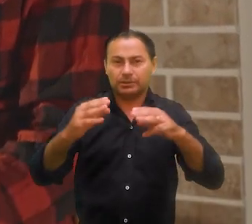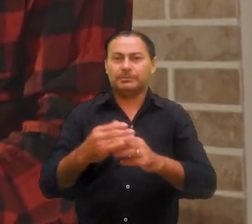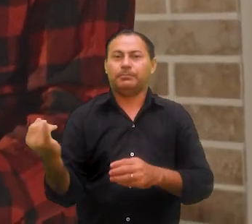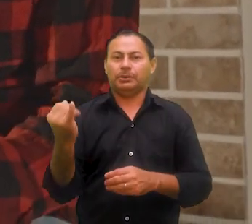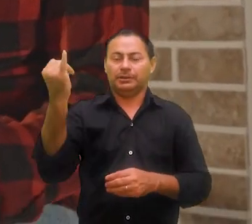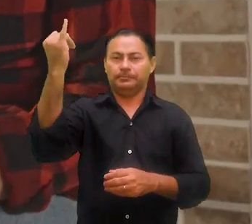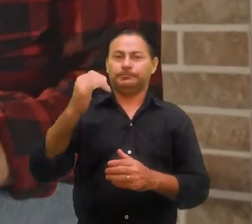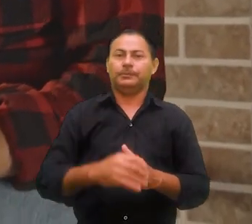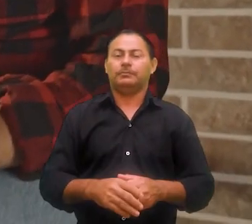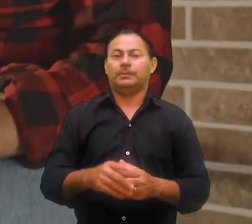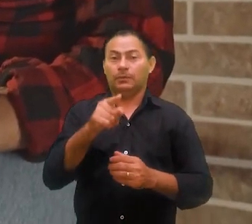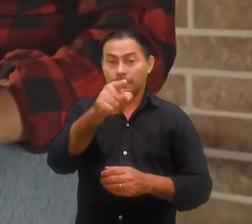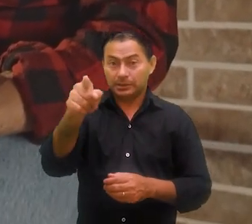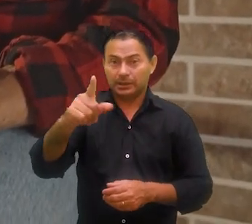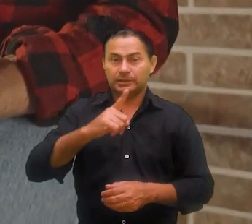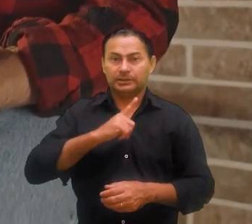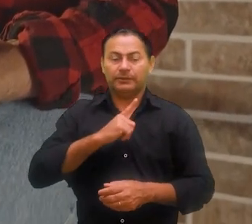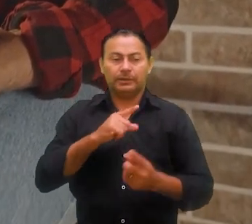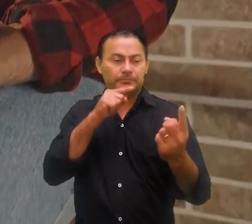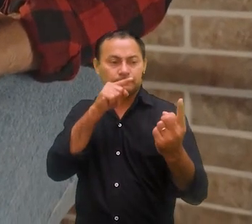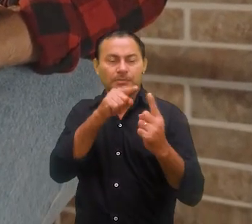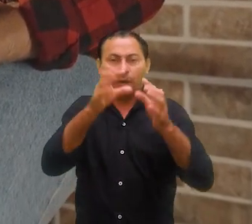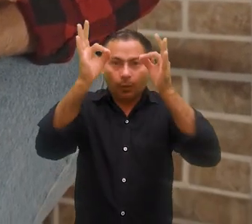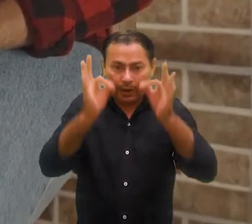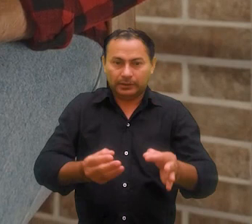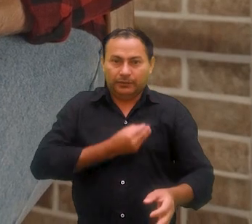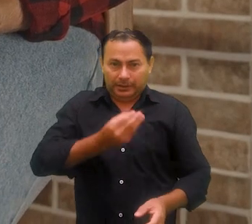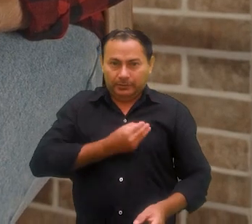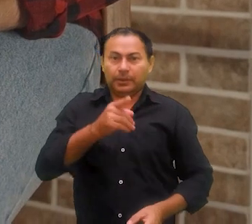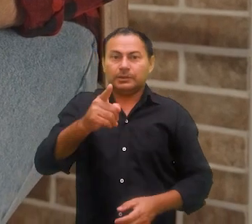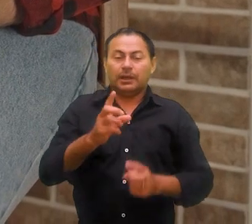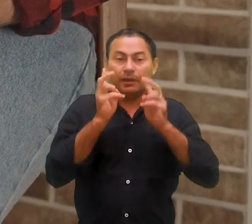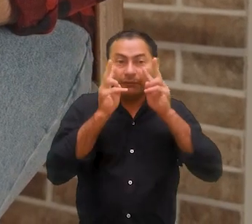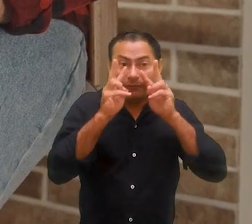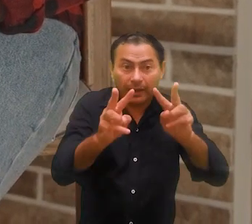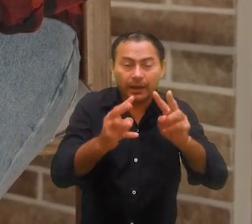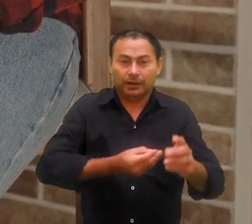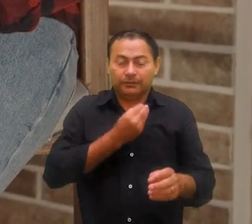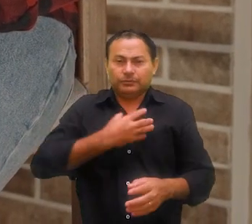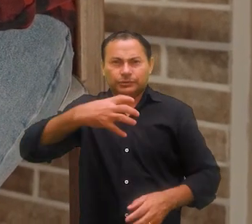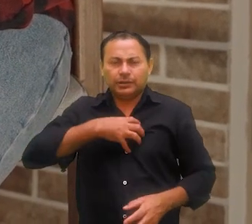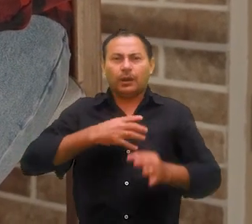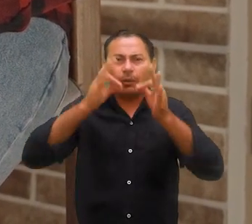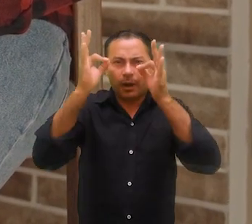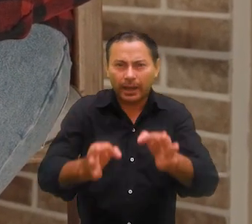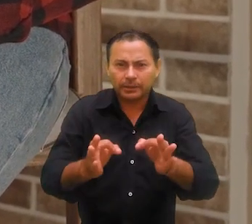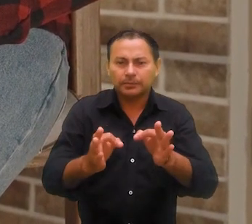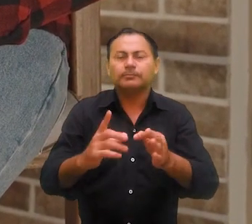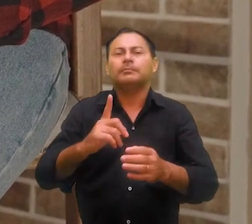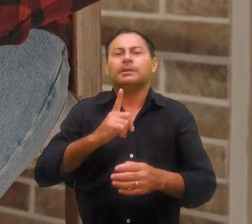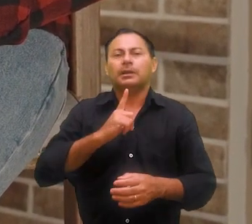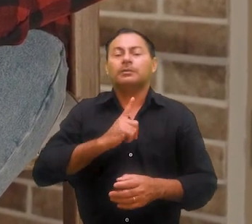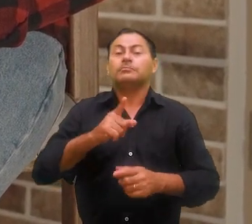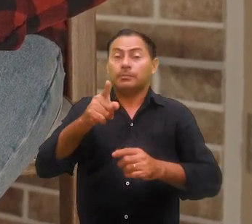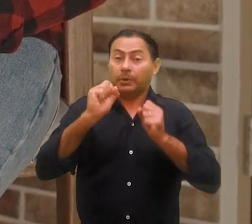outra lição muito importante. Se você tiver a perspectiva correta da vida, se você enxergar a vida da maneira